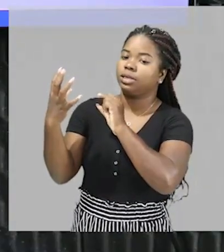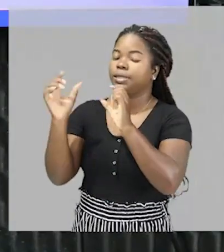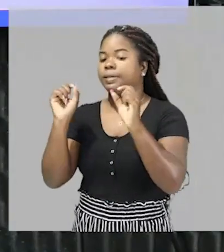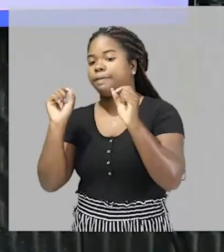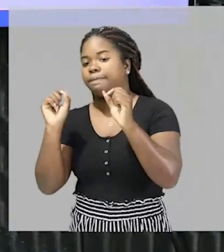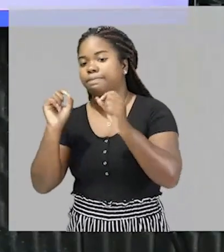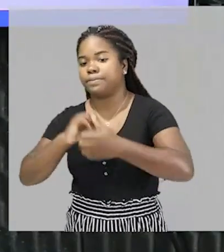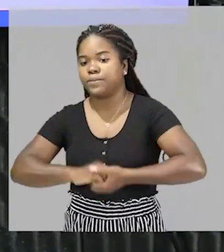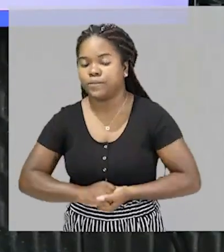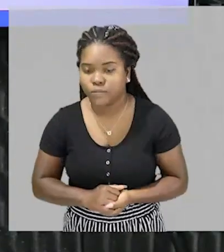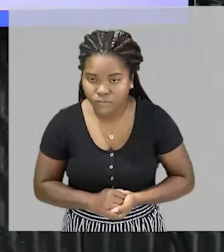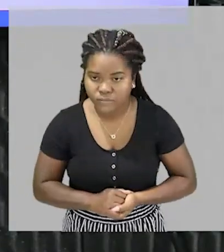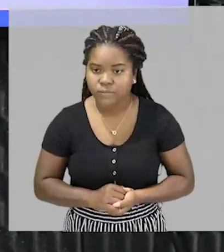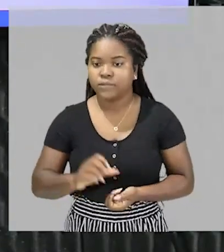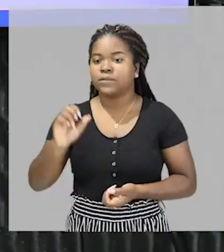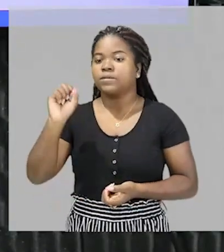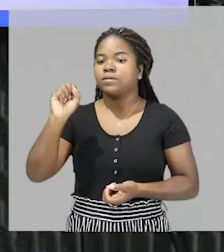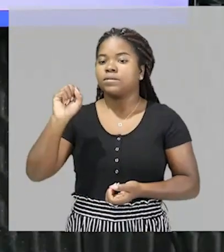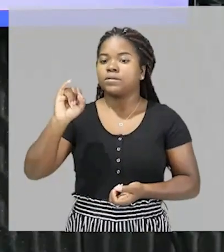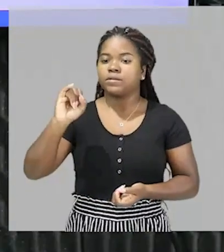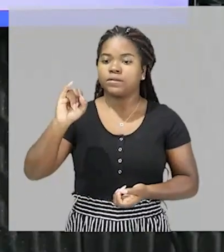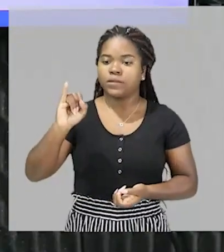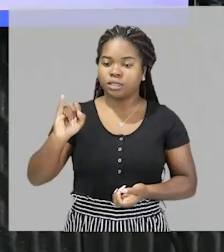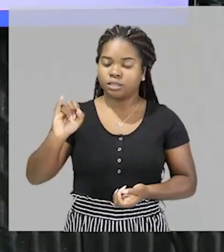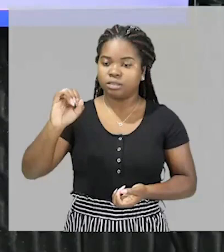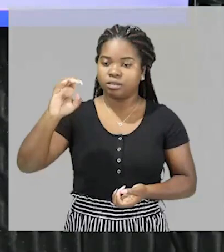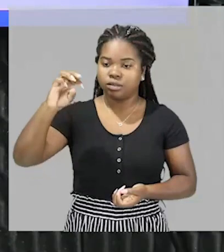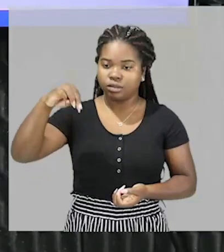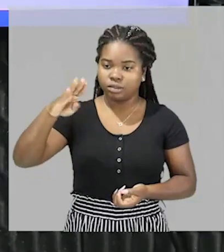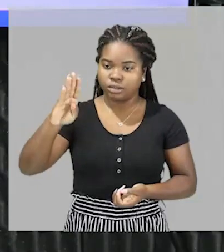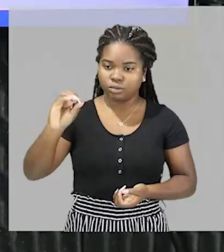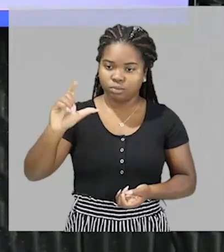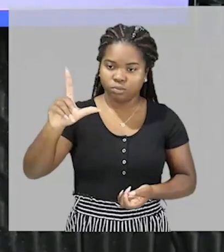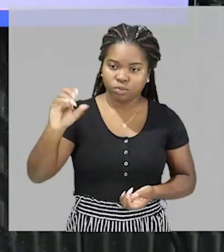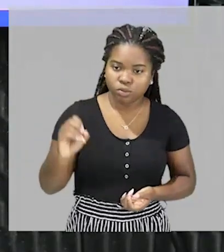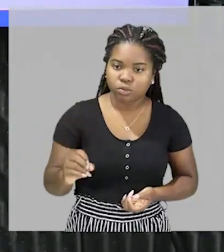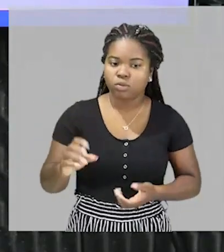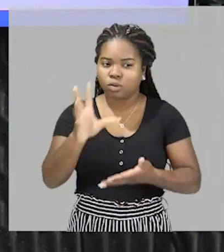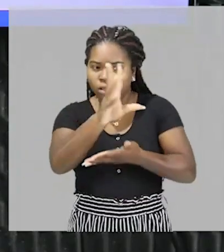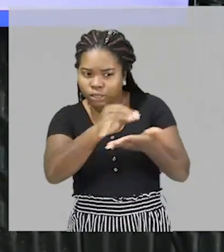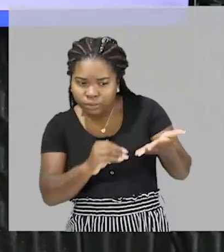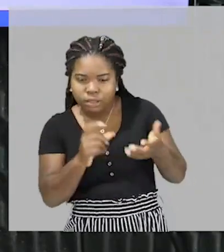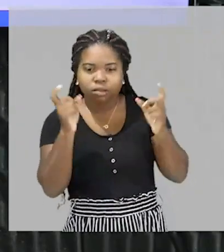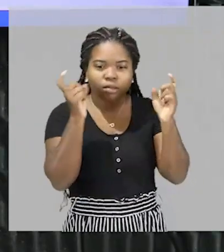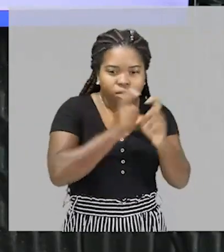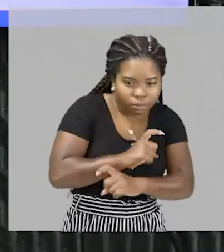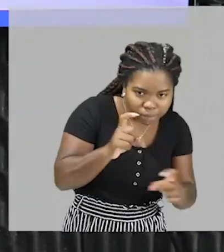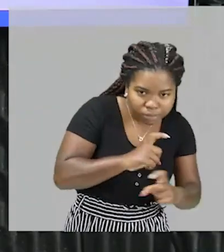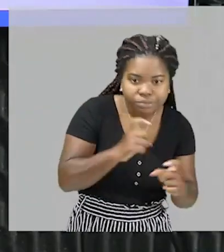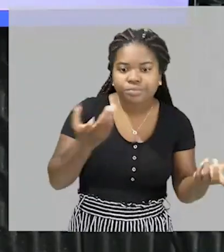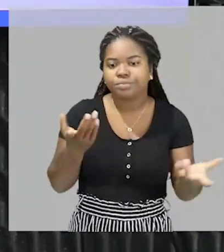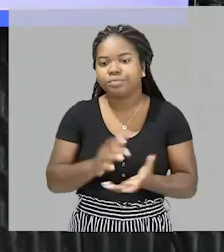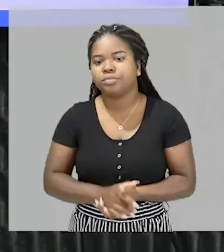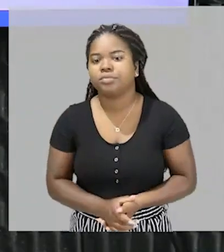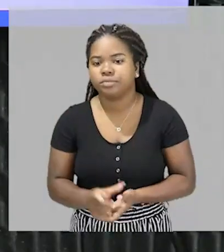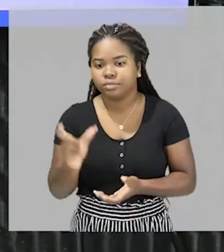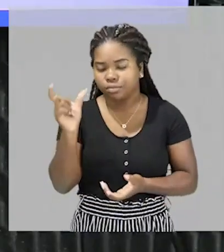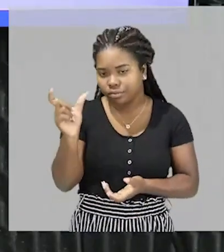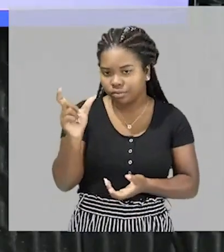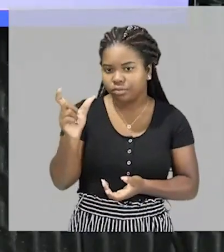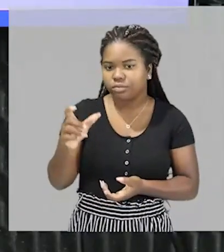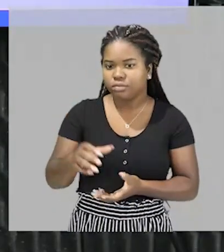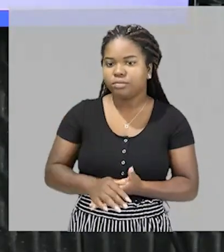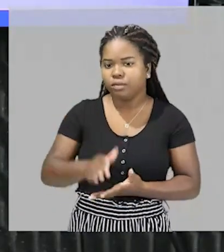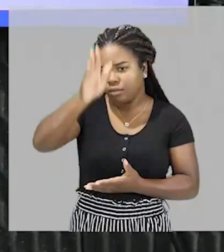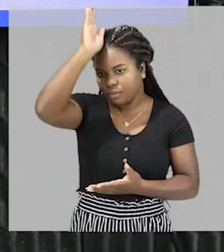hipócrites, que é uma palavra grega, significa aquele que imita, aquele que mente, aquele que é falso. A palavra na Roma antiga é